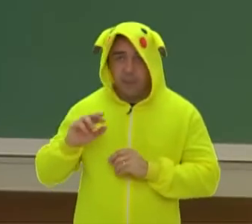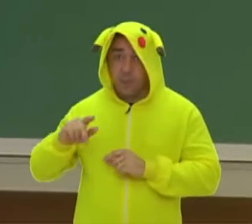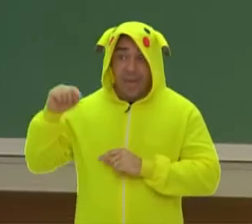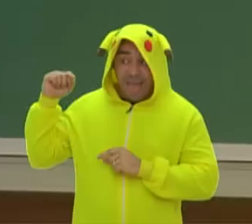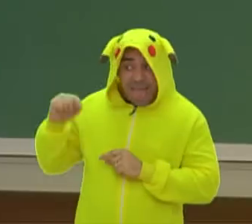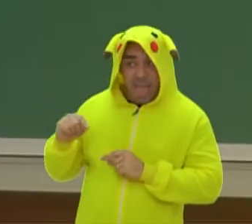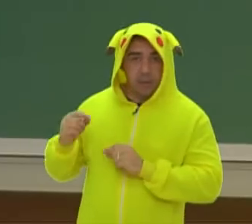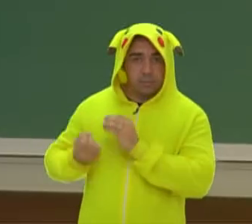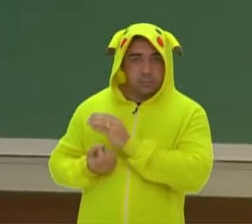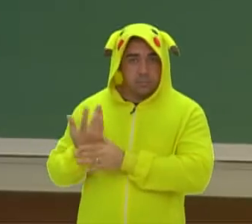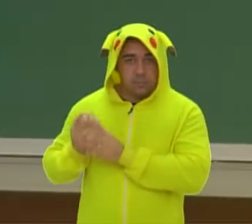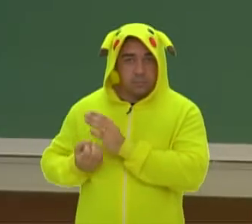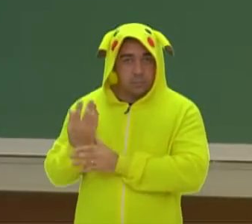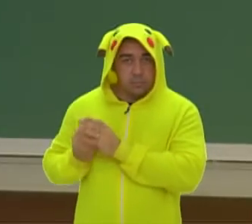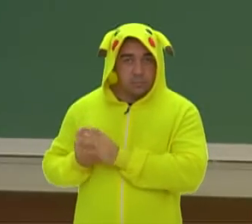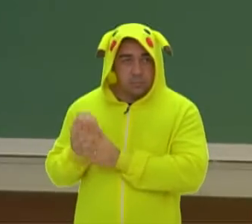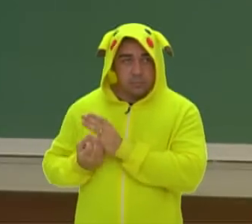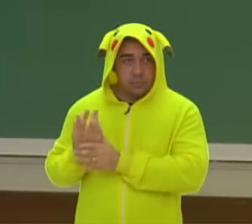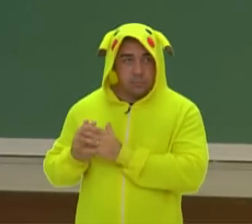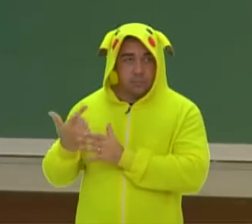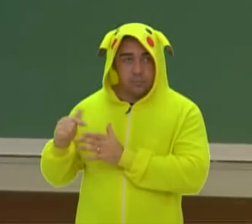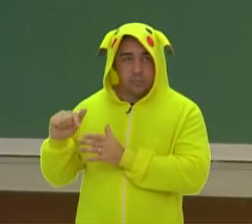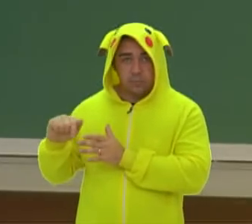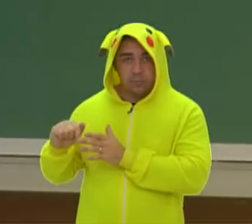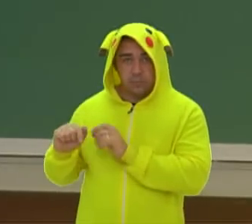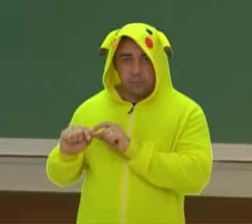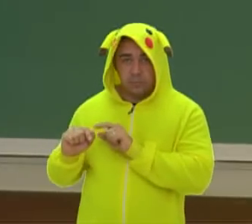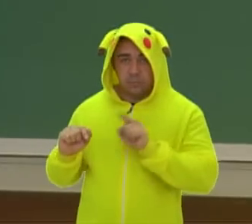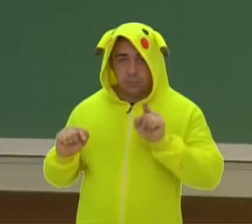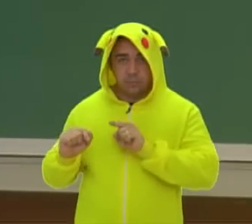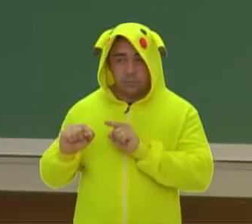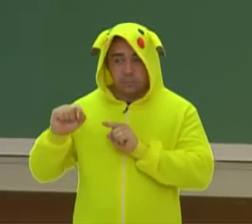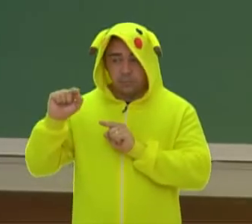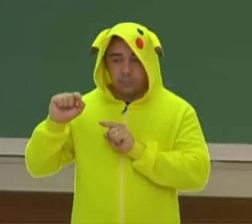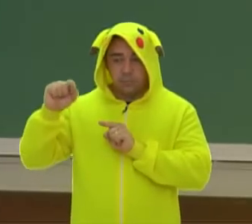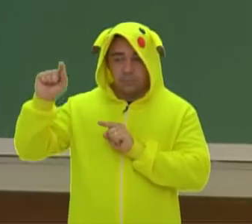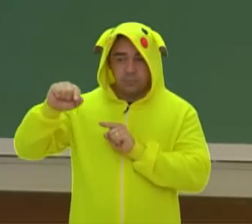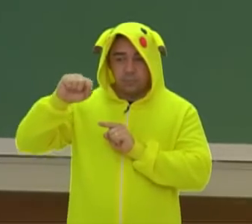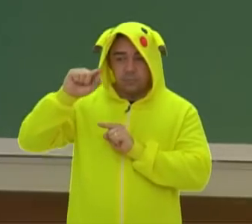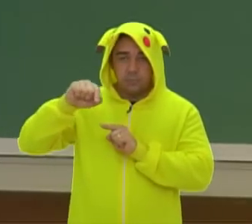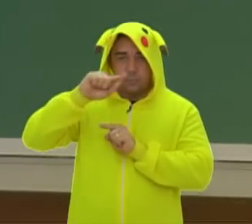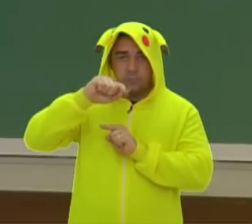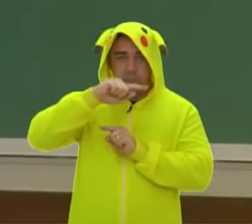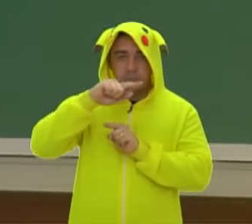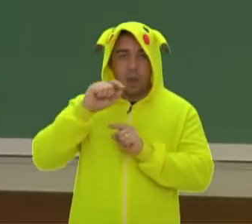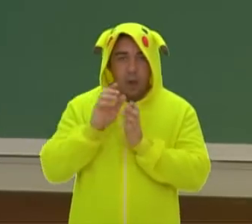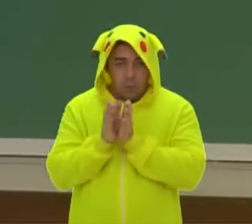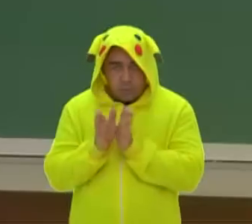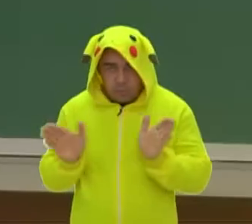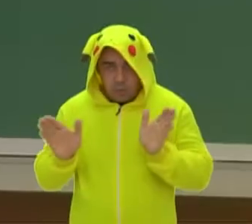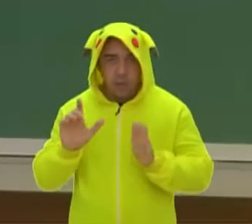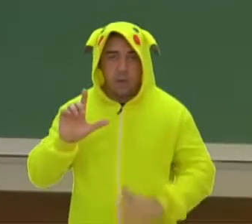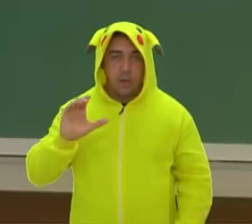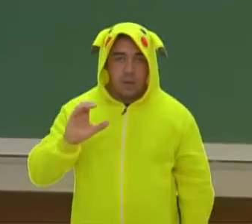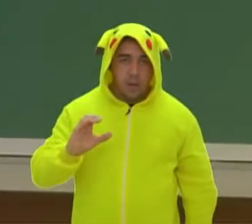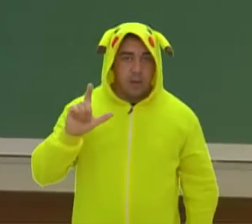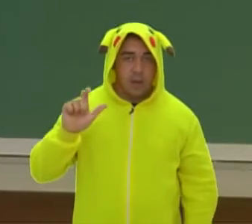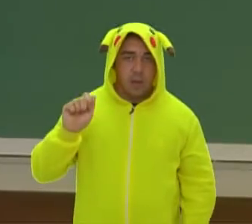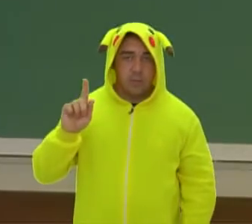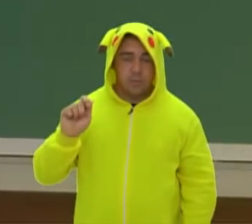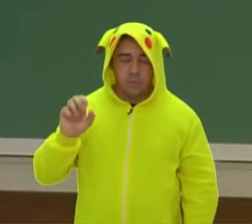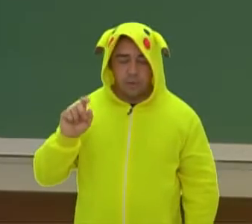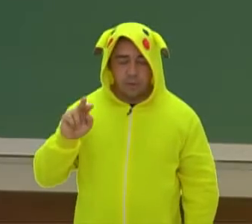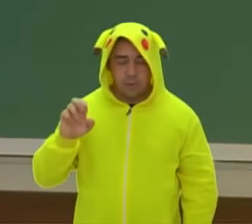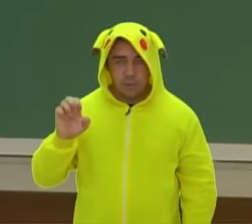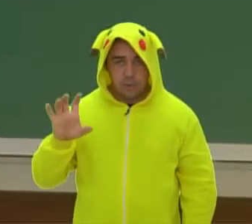aqui é aqui, ó, o ancestral nem está representado. Cada nozinho desse aqui, onde ocorre a cladogênese, a gente pode considerar como um ancestral